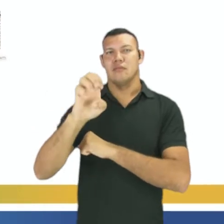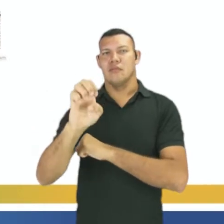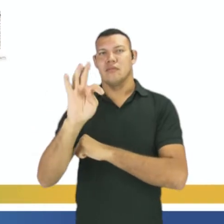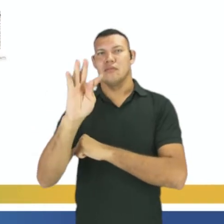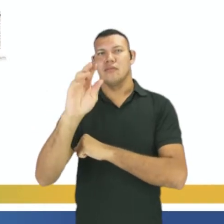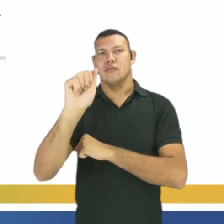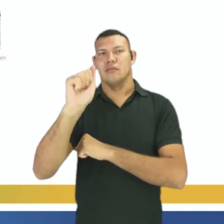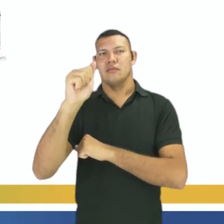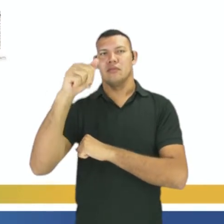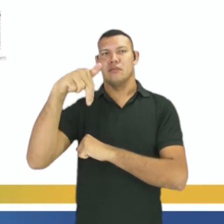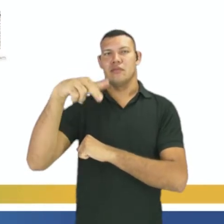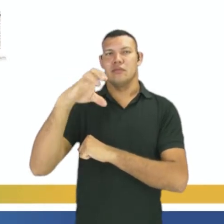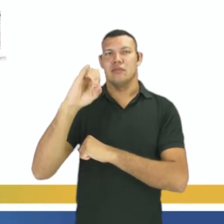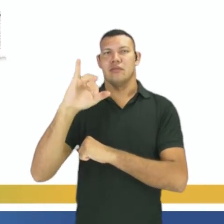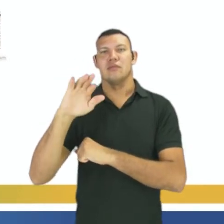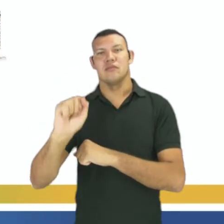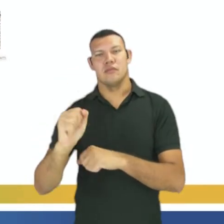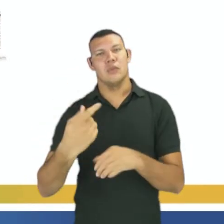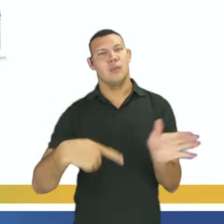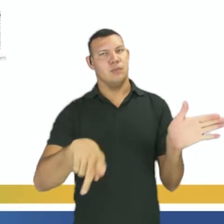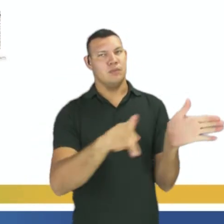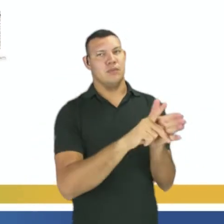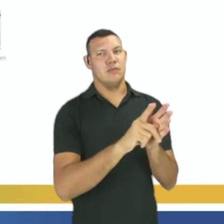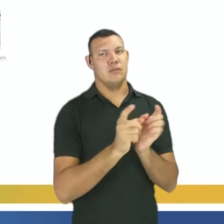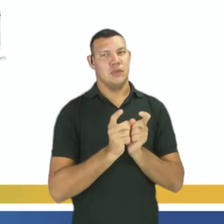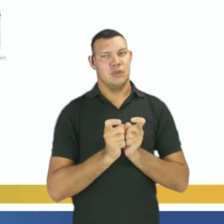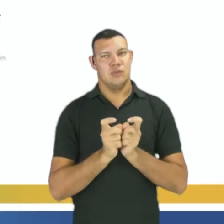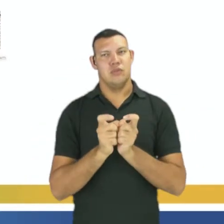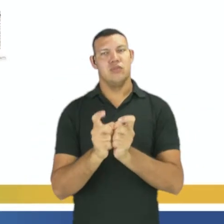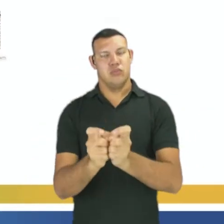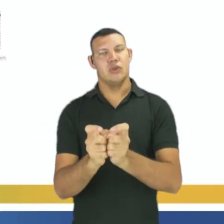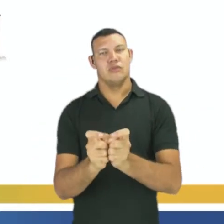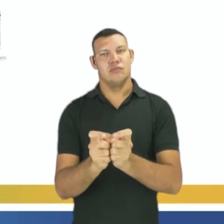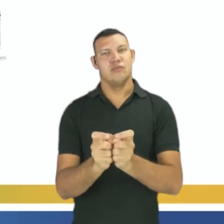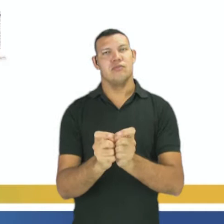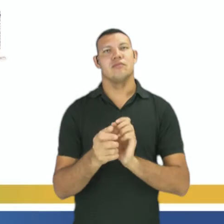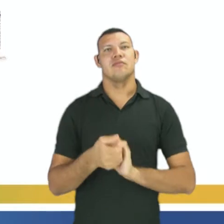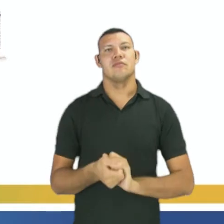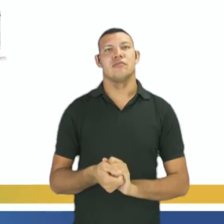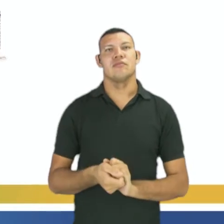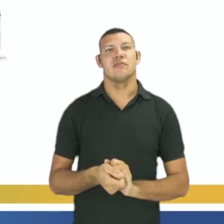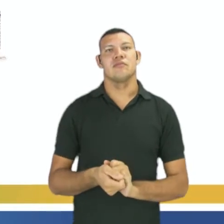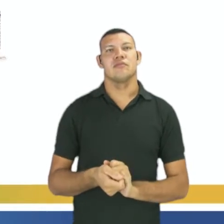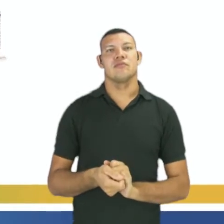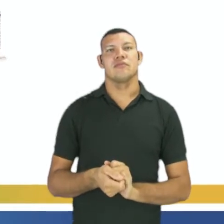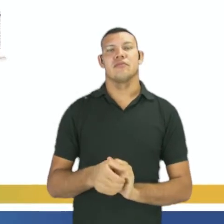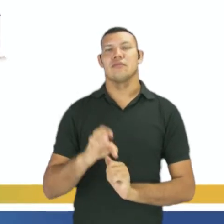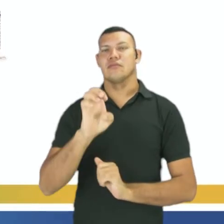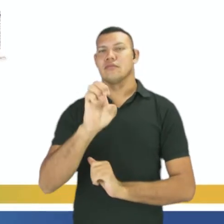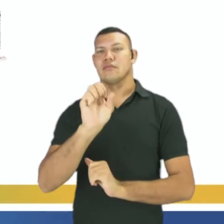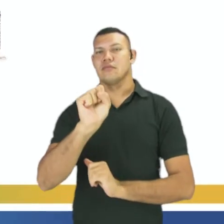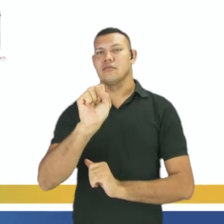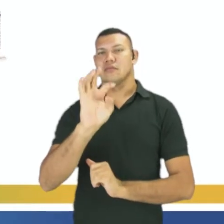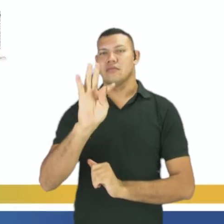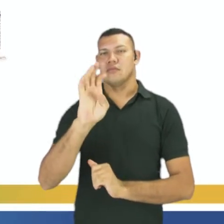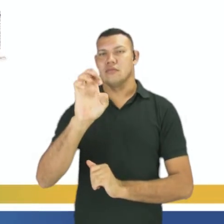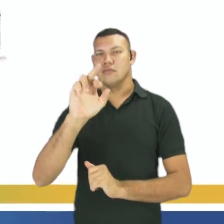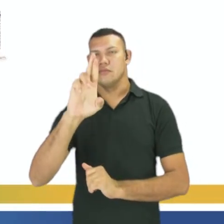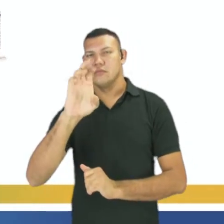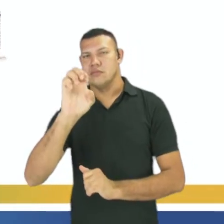que está presente nas formigas, né? Que é uma forma de defesa. E nós temos os ésteres, que têm